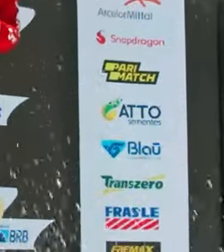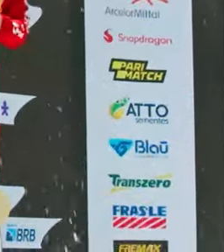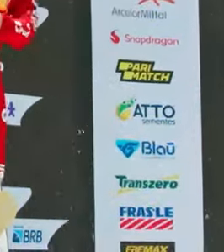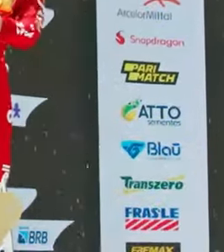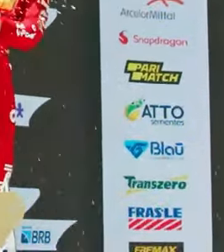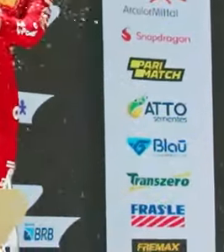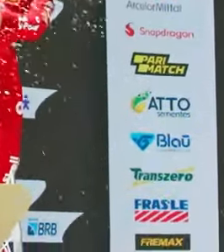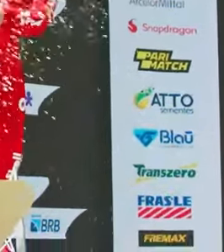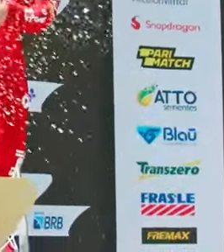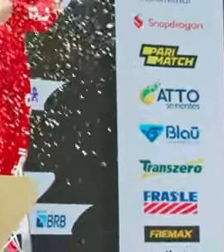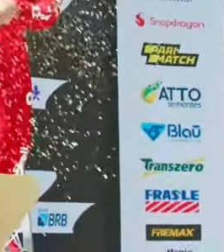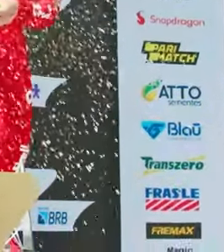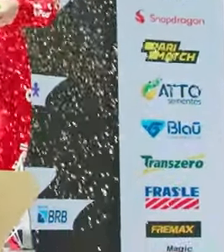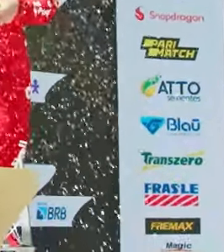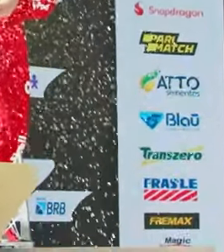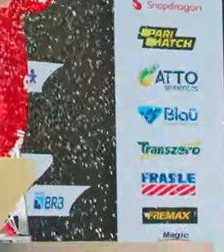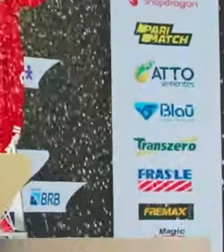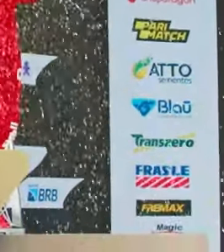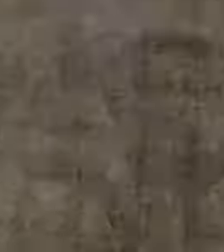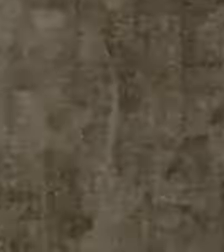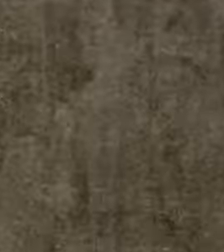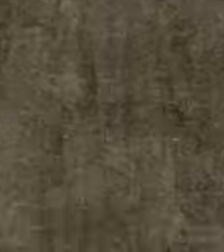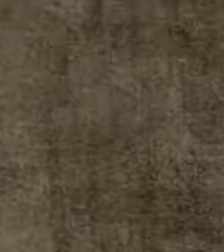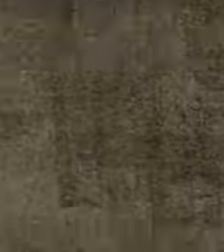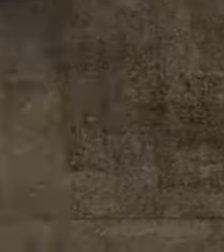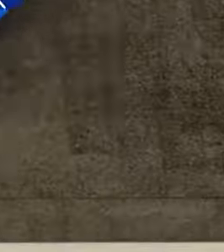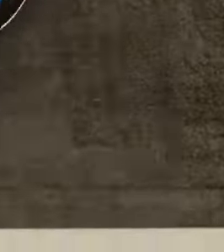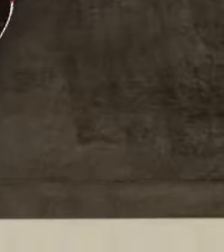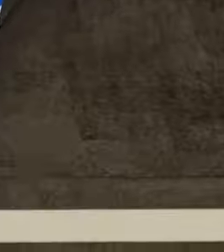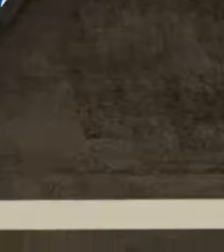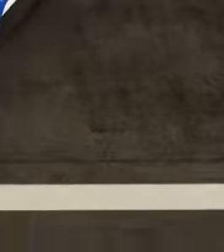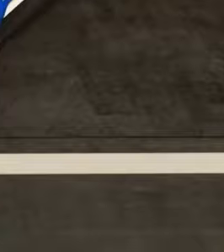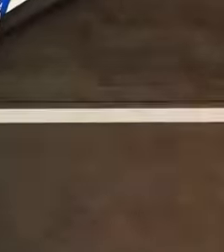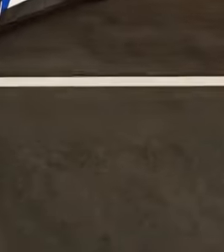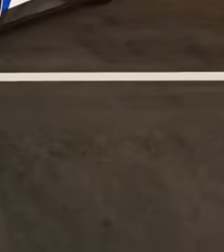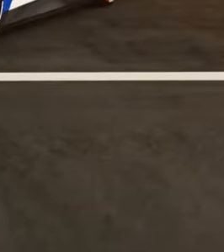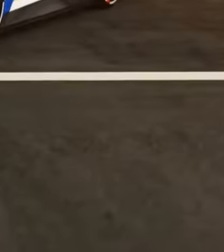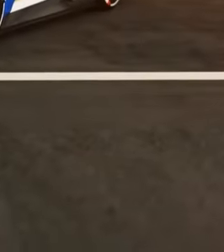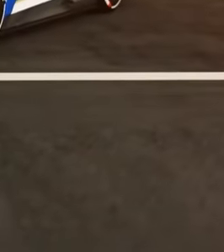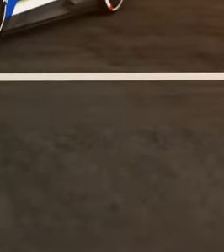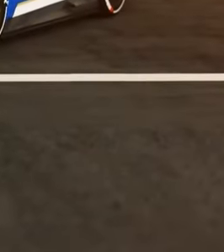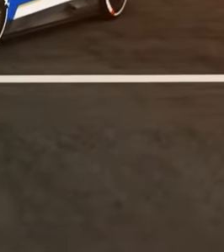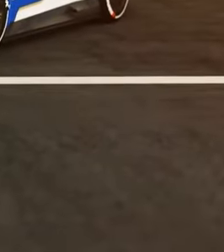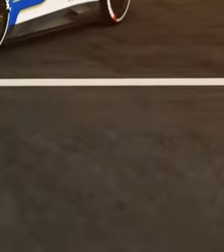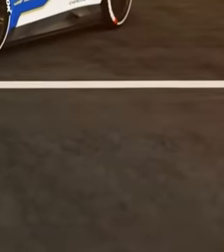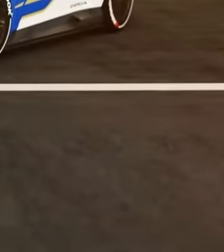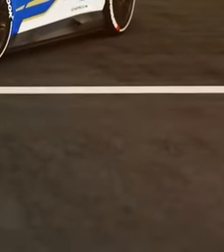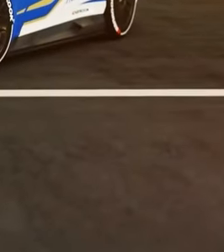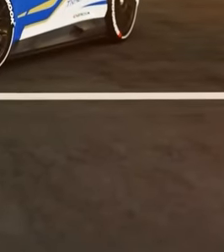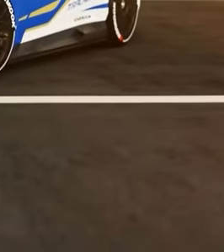punhos sobre um pódio três pilotos esguicham champanhe um carro Toyota e um Chevrolet estão lado a lado